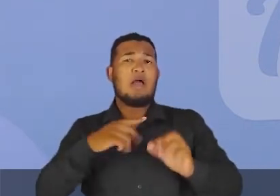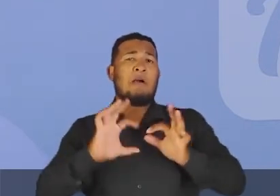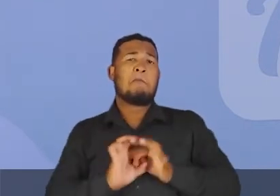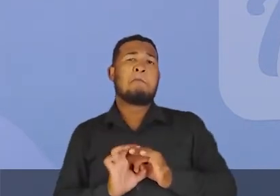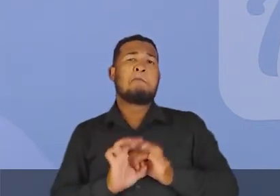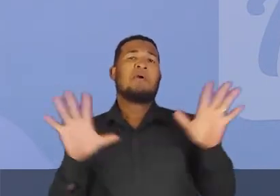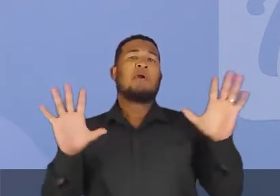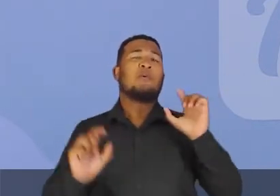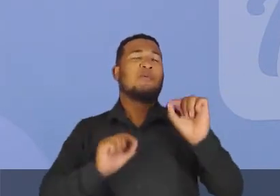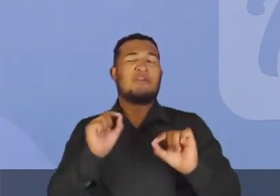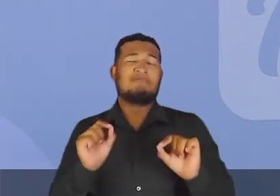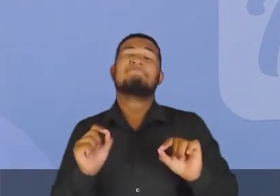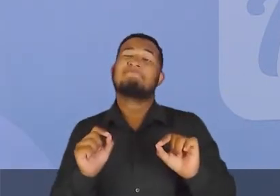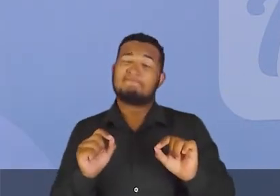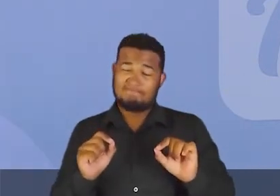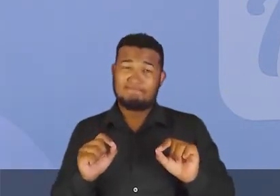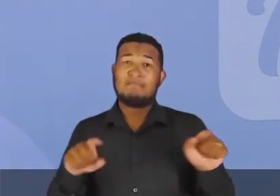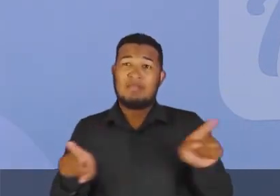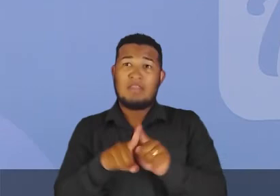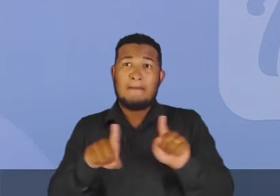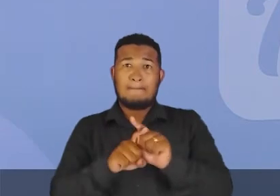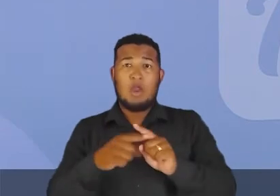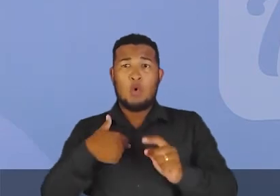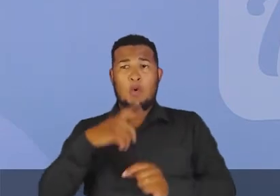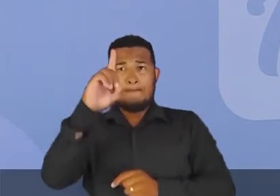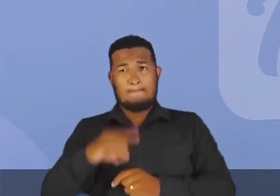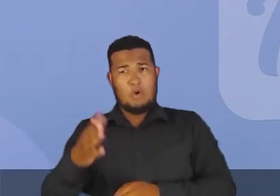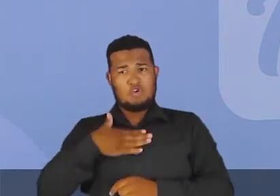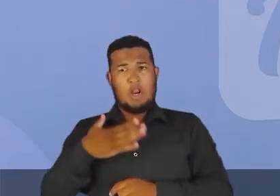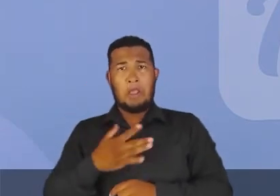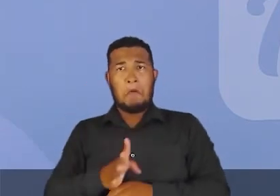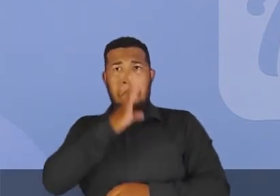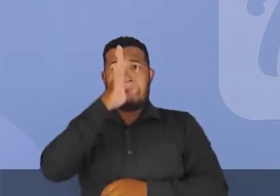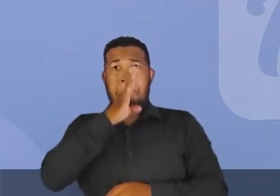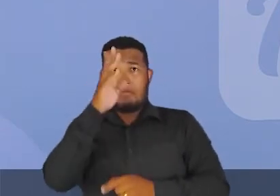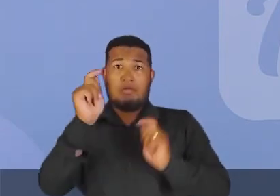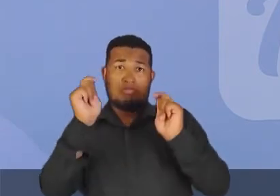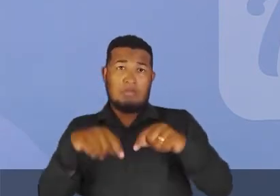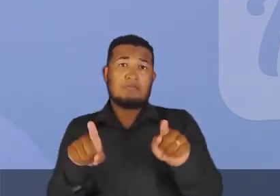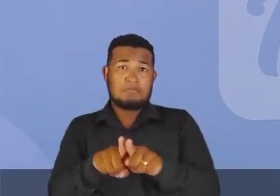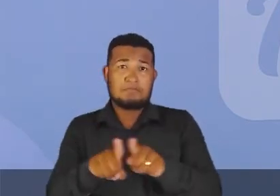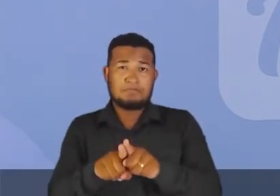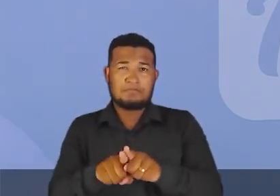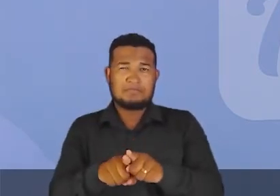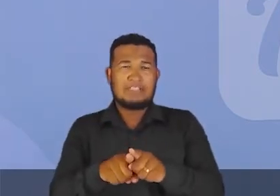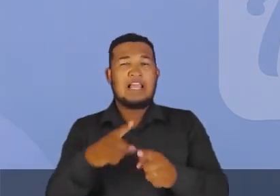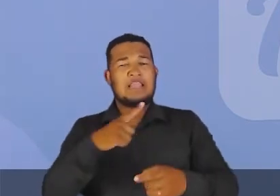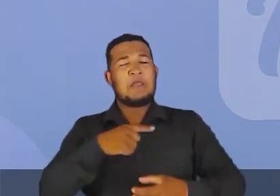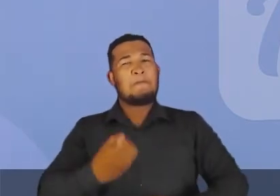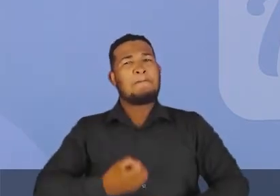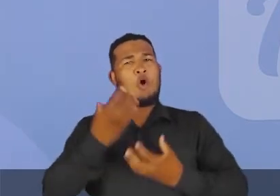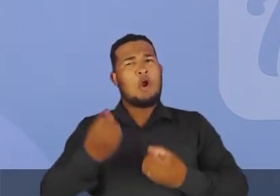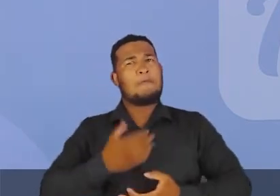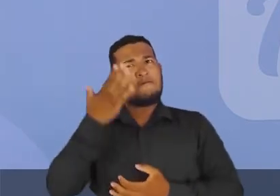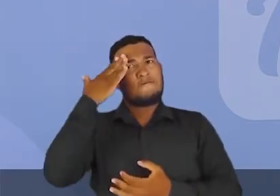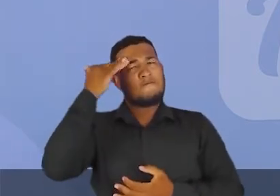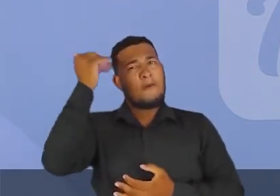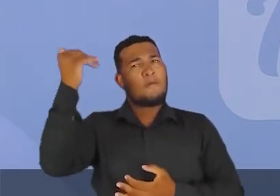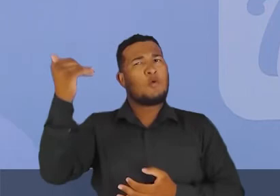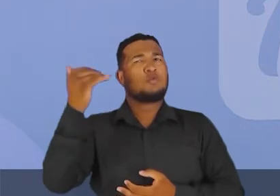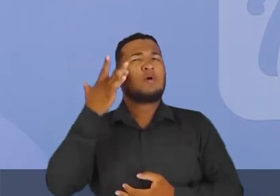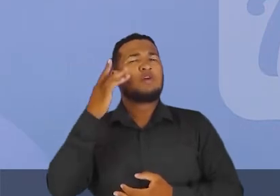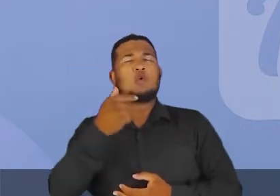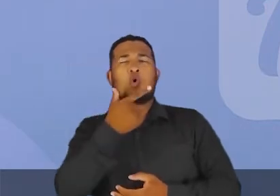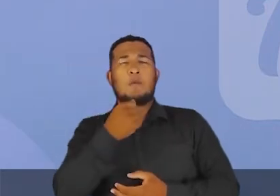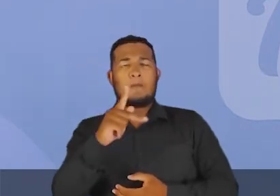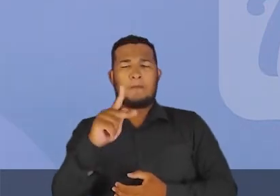espaço para que o nosso seja violado também, né? Tem um poema famoso que acho que é do